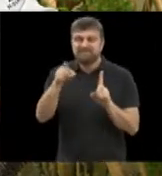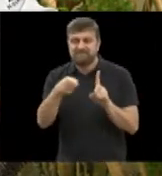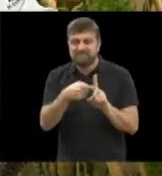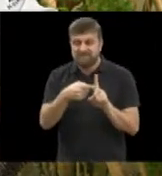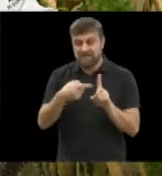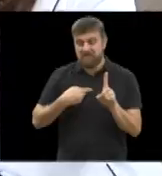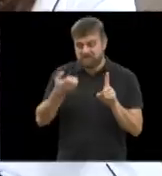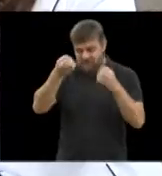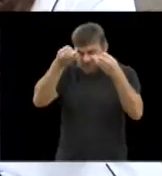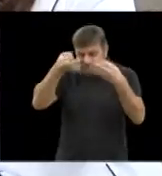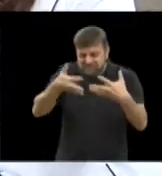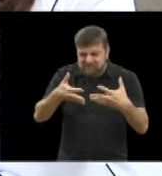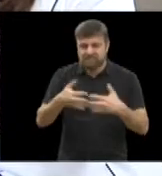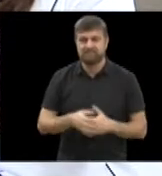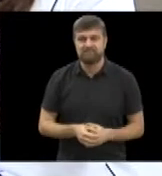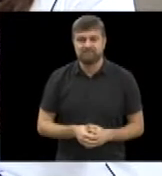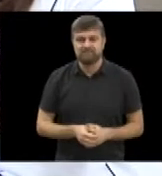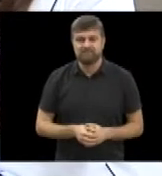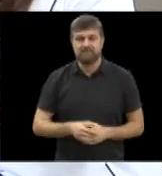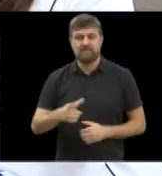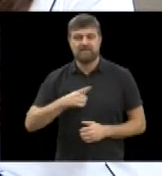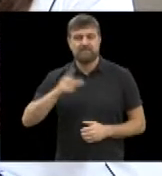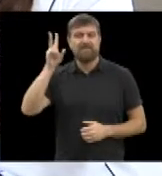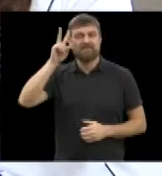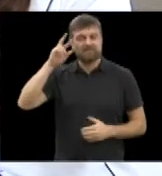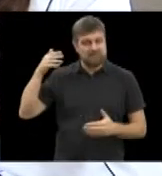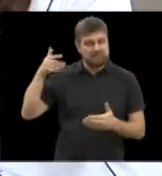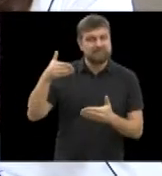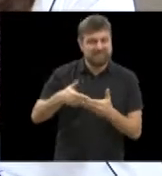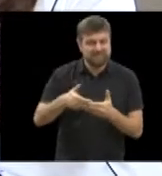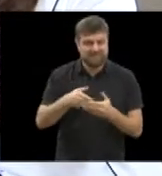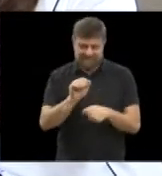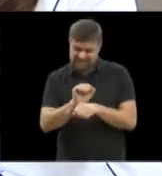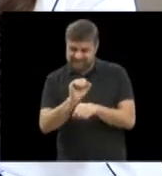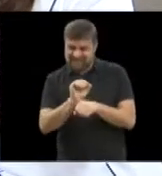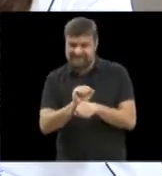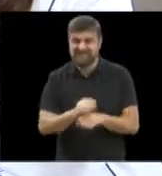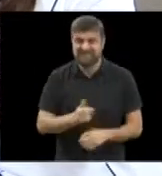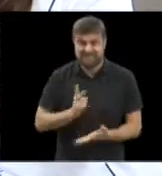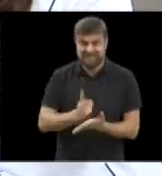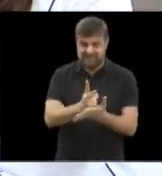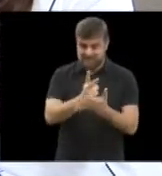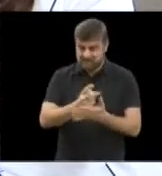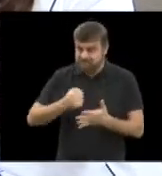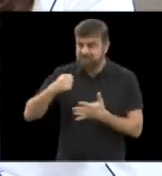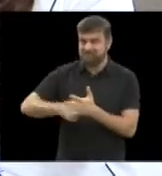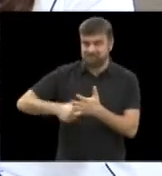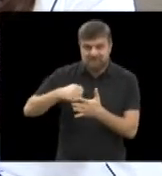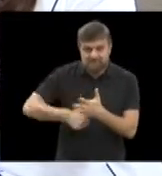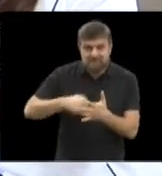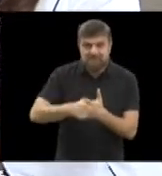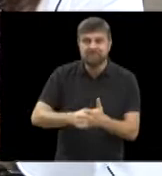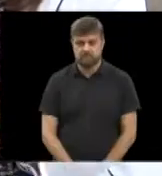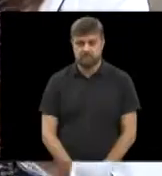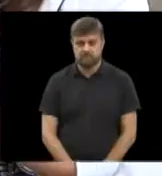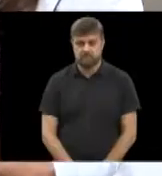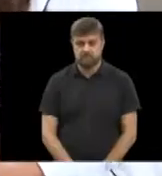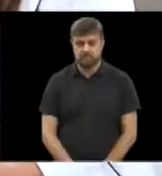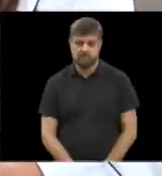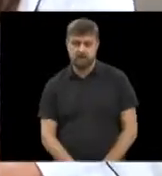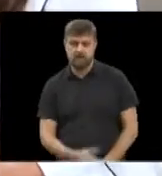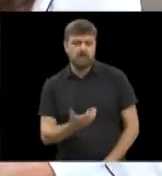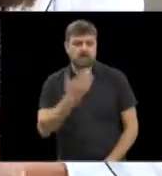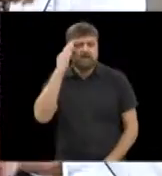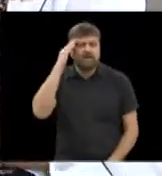eles procuram ouvir. Pois é, a gente tem umas histórias aí para contar, mas é sempre uma luta, né? Uma batalha. Sem dúvida. A gente